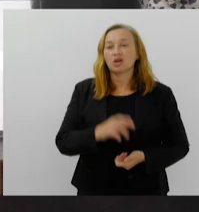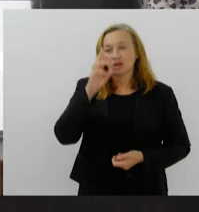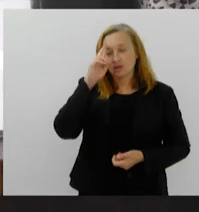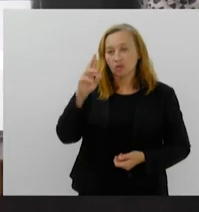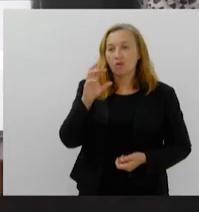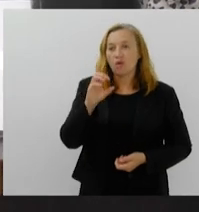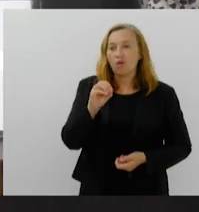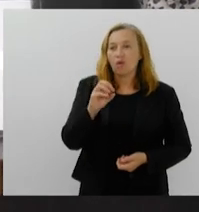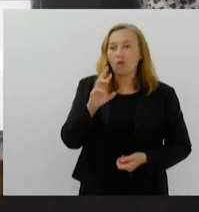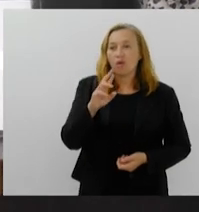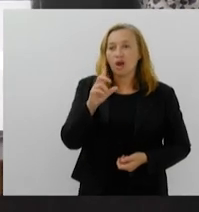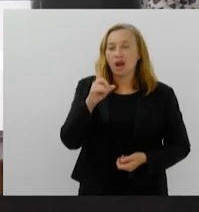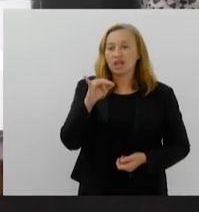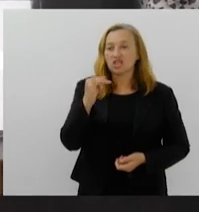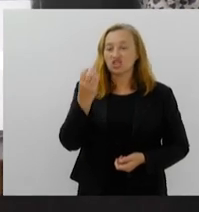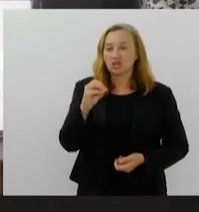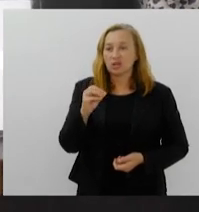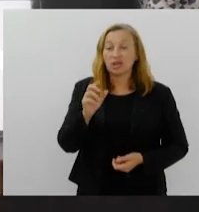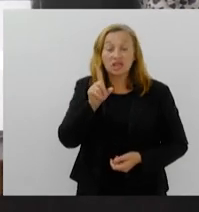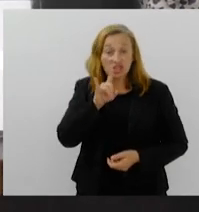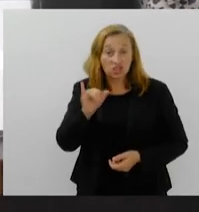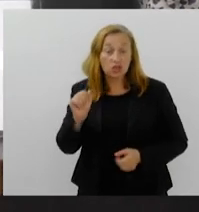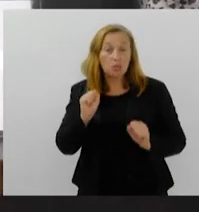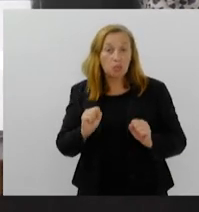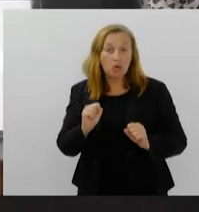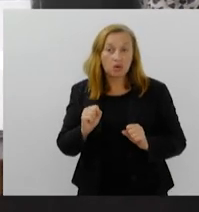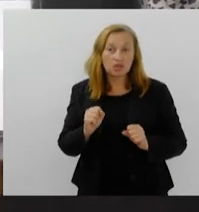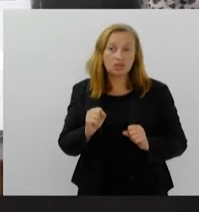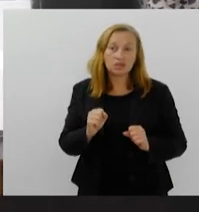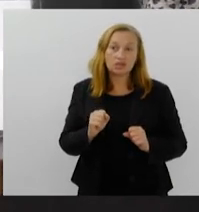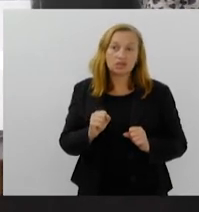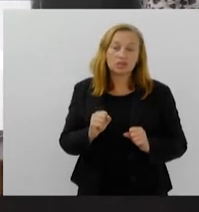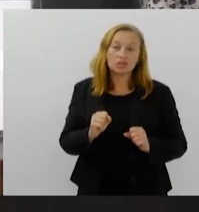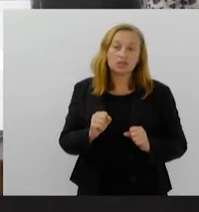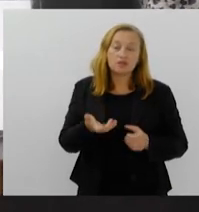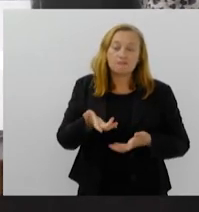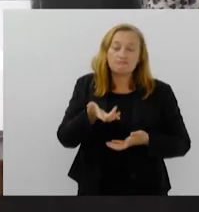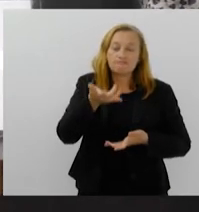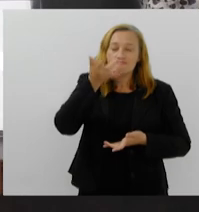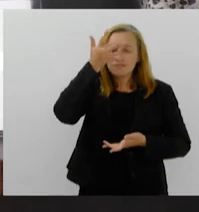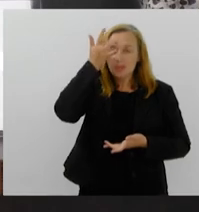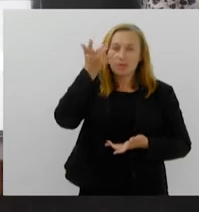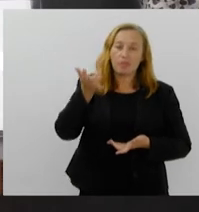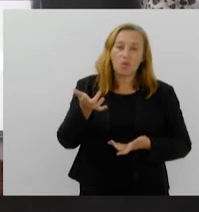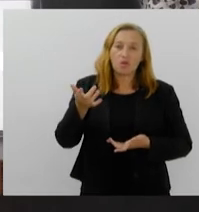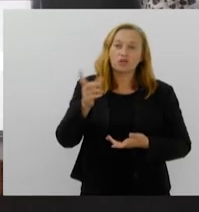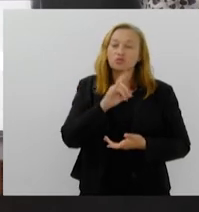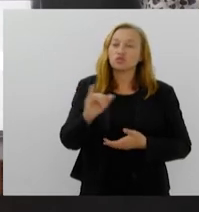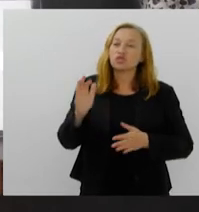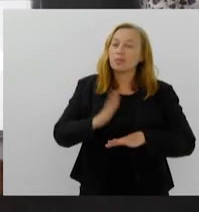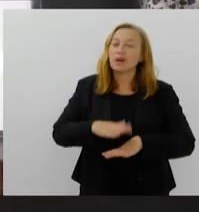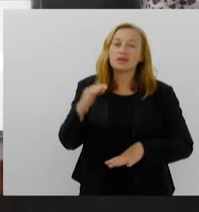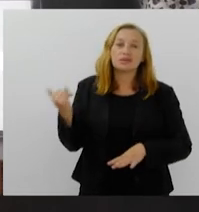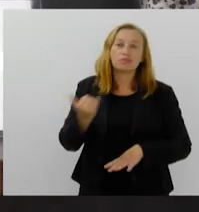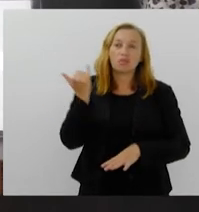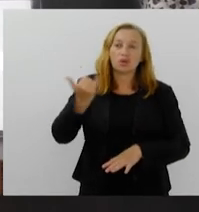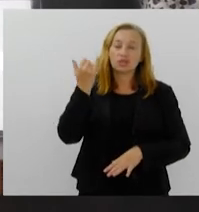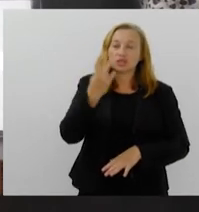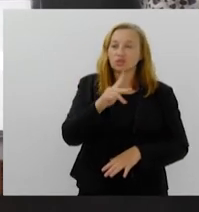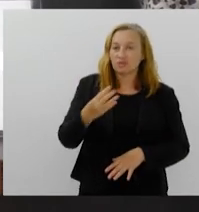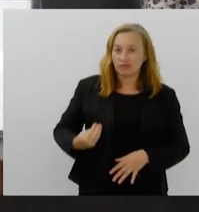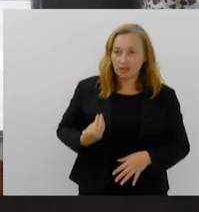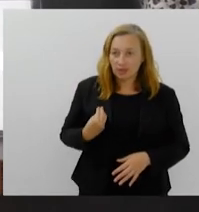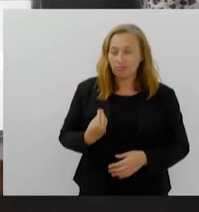Orlandino, que este dia o senhor possa guardar no fundo do seu coração como um dos dias mais importantes de sua